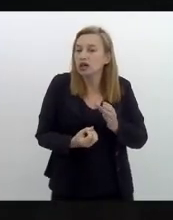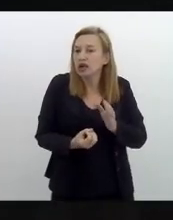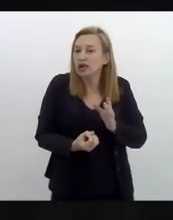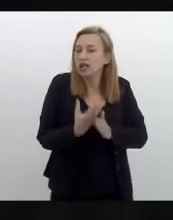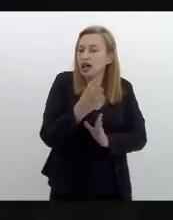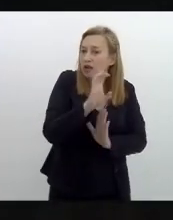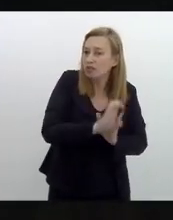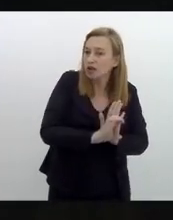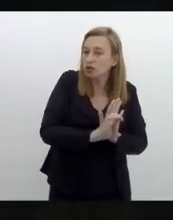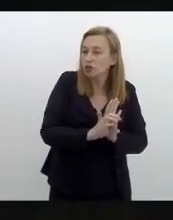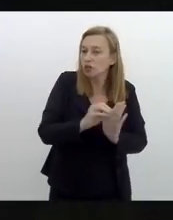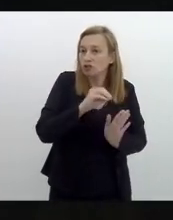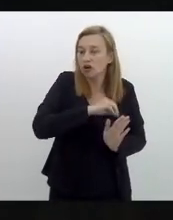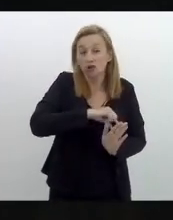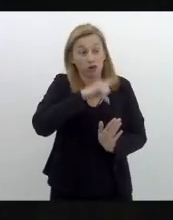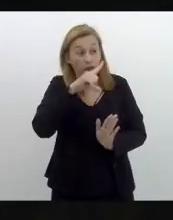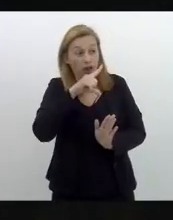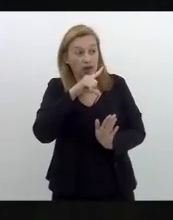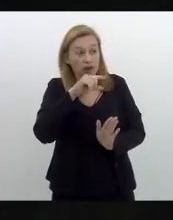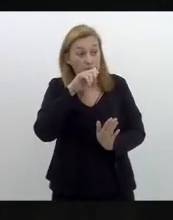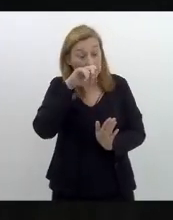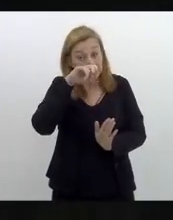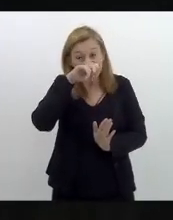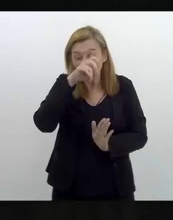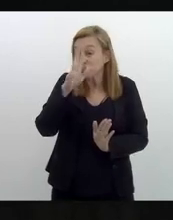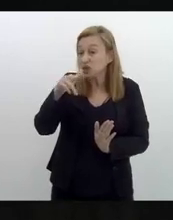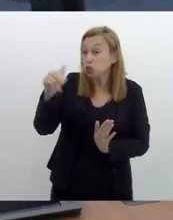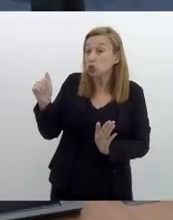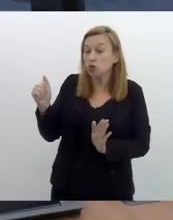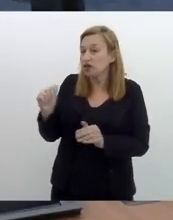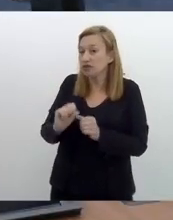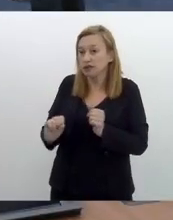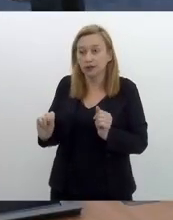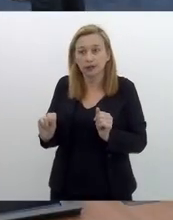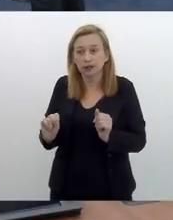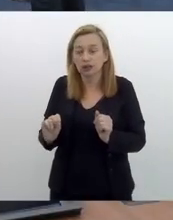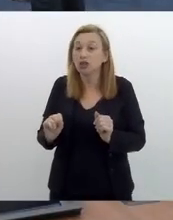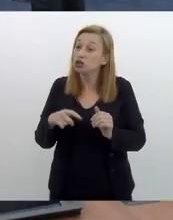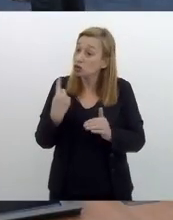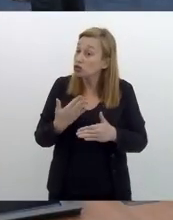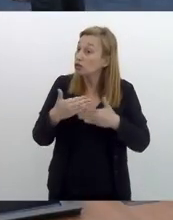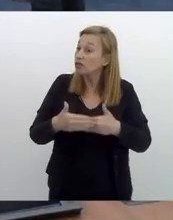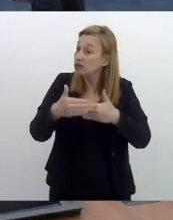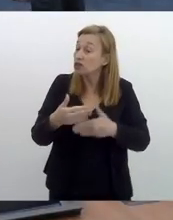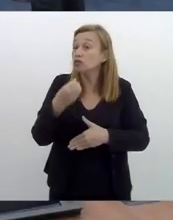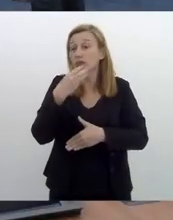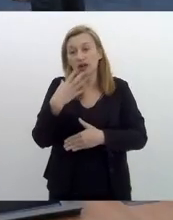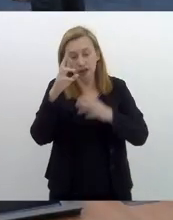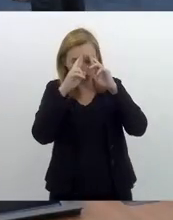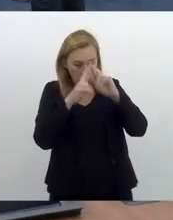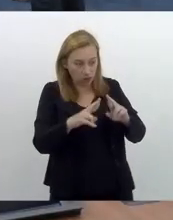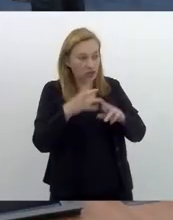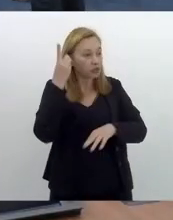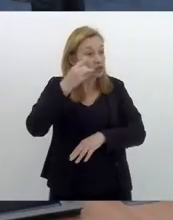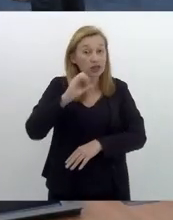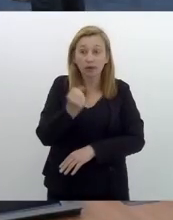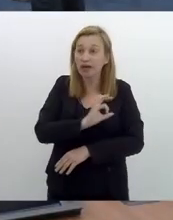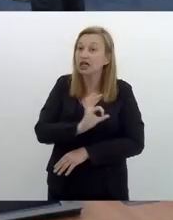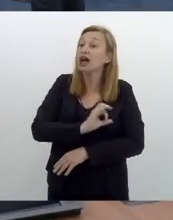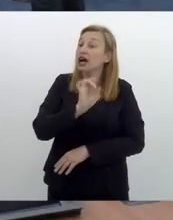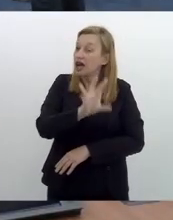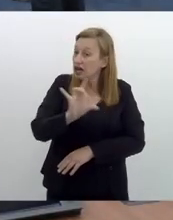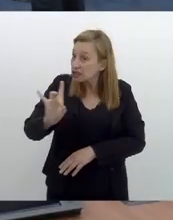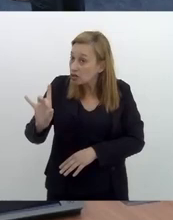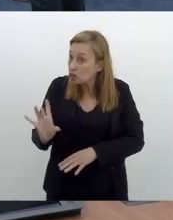bancada do pessoal mas eu nunca fiz esse tipo de destaque excelente eu nunca fiz e a nós estamos avançando bem com todo respeito deputada Marcos eu fiz esse tipo de